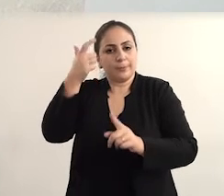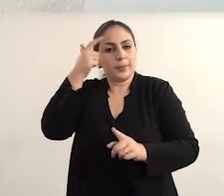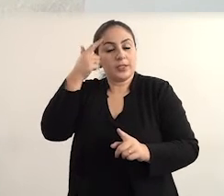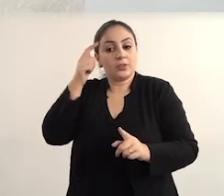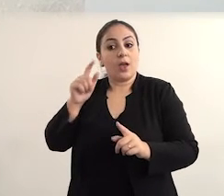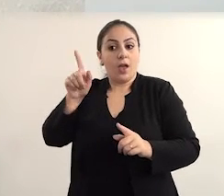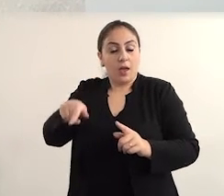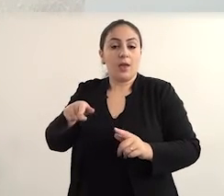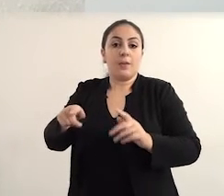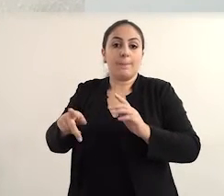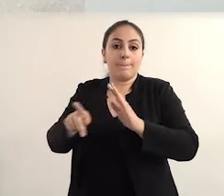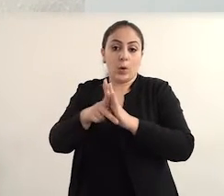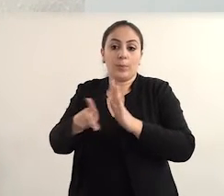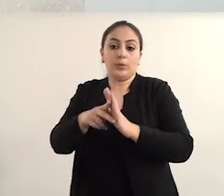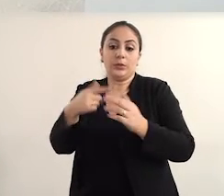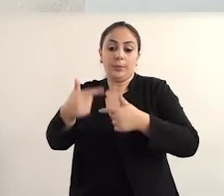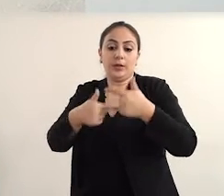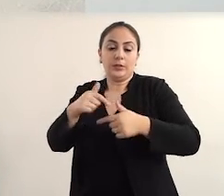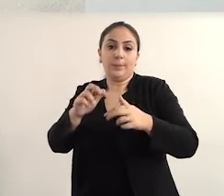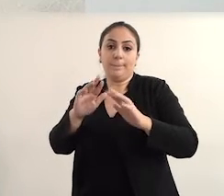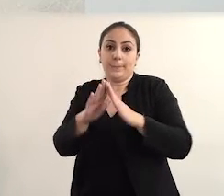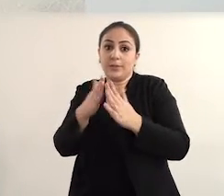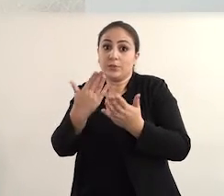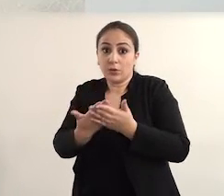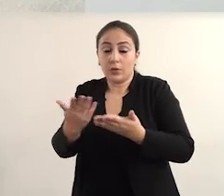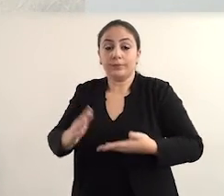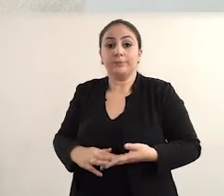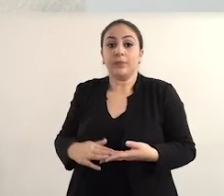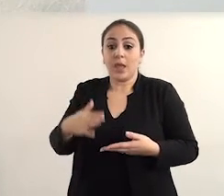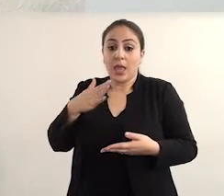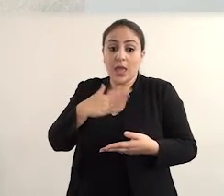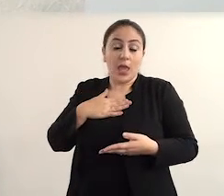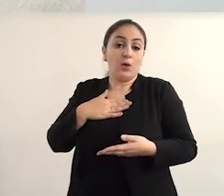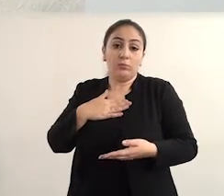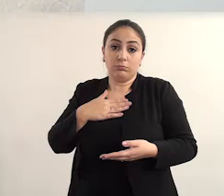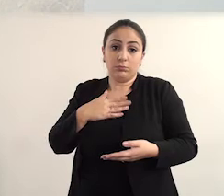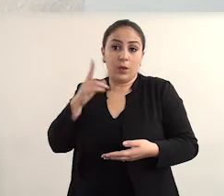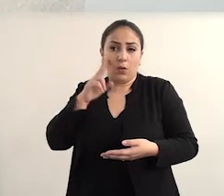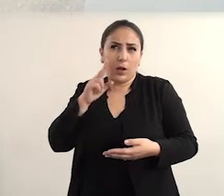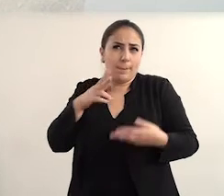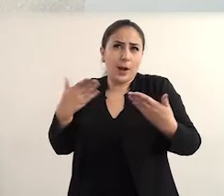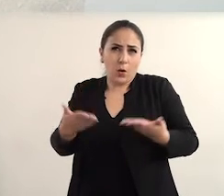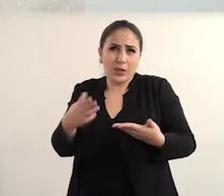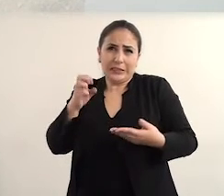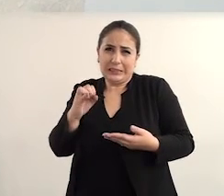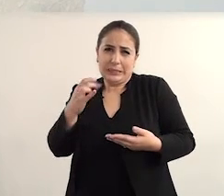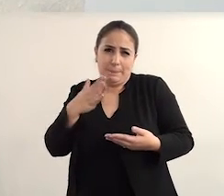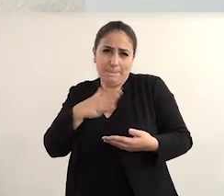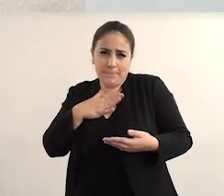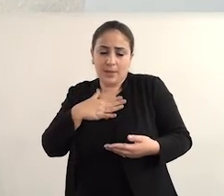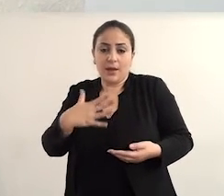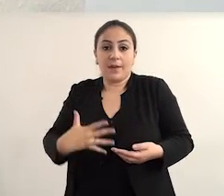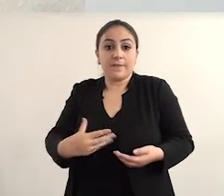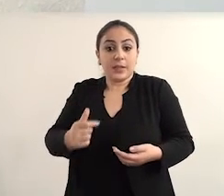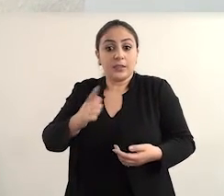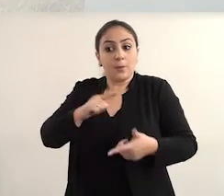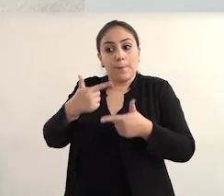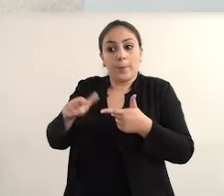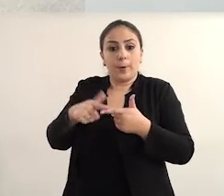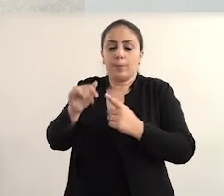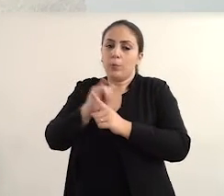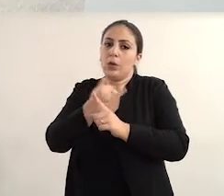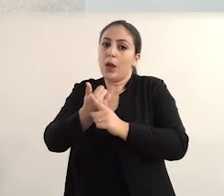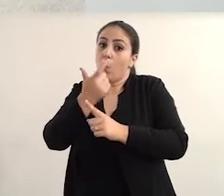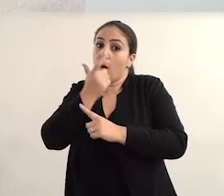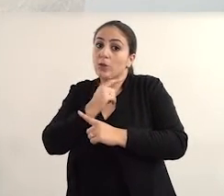tem que ser trabalhado pela escola, sim, né? Não me vem à cabeça agora, se a minha filha passou por esses momentos, eu até acho